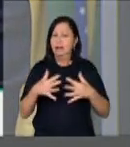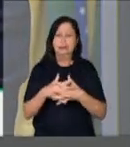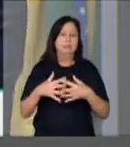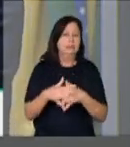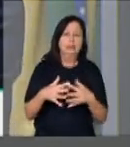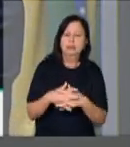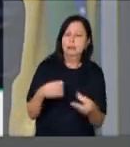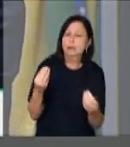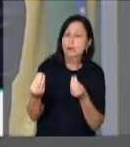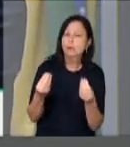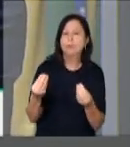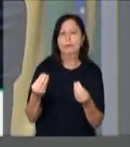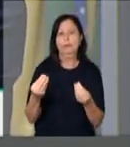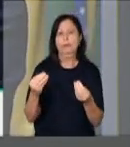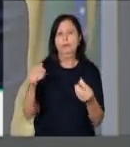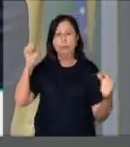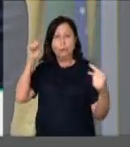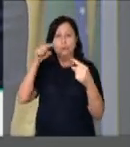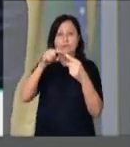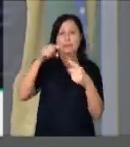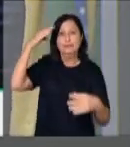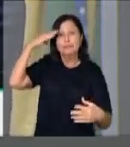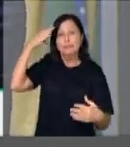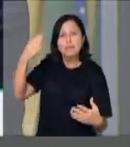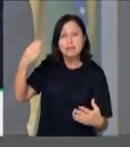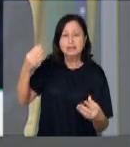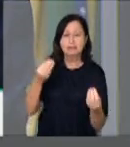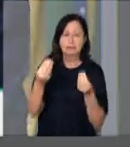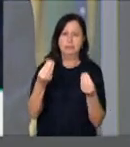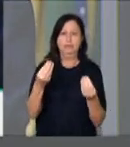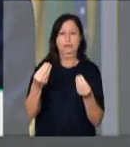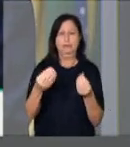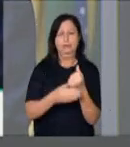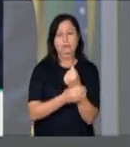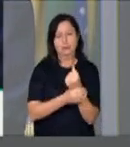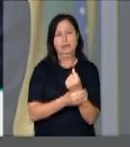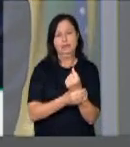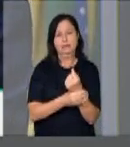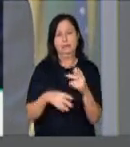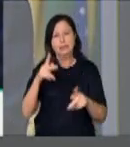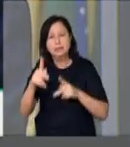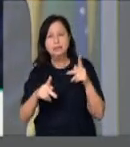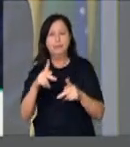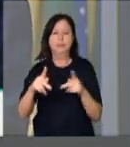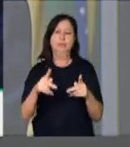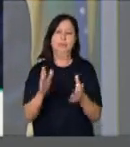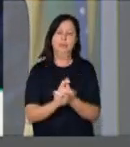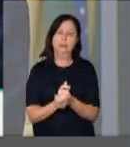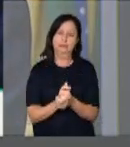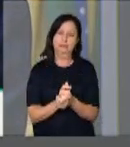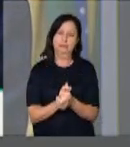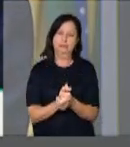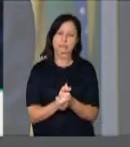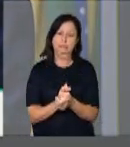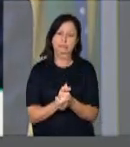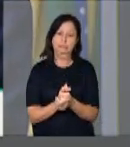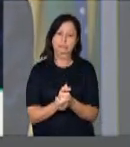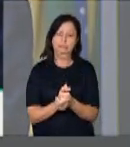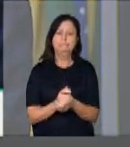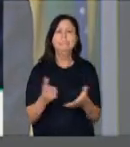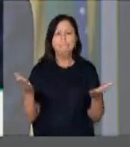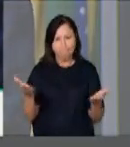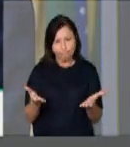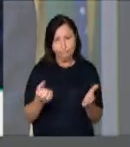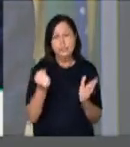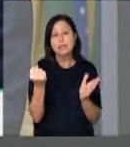casa com a bandeira segurança pública muito obrigado presidente sauce e que consta nos anais da casa e na